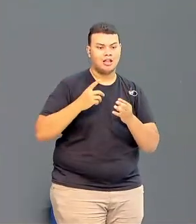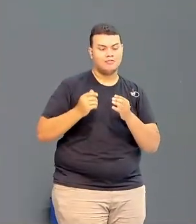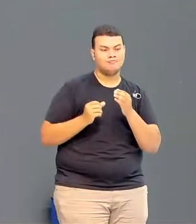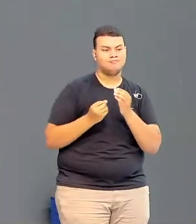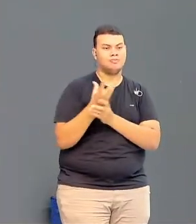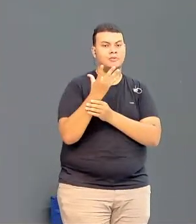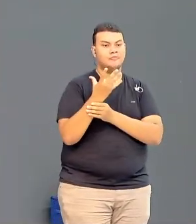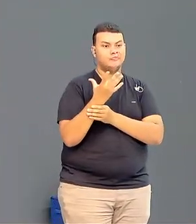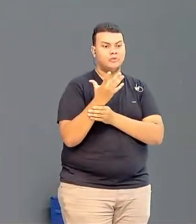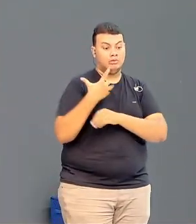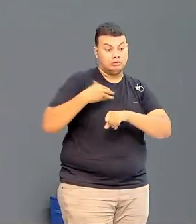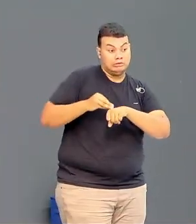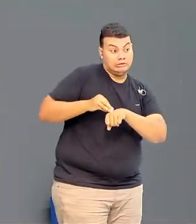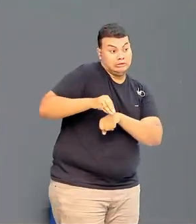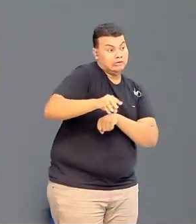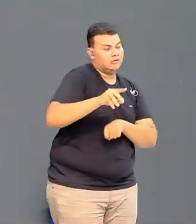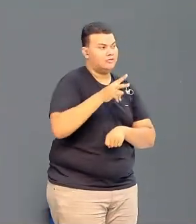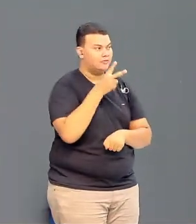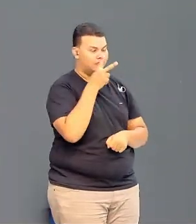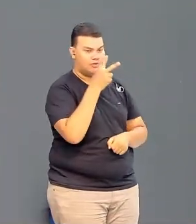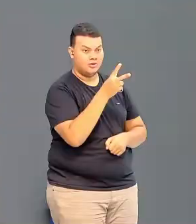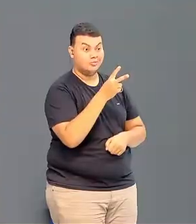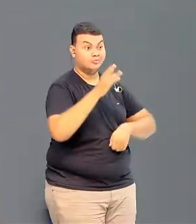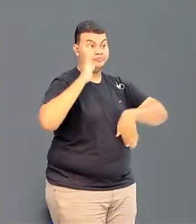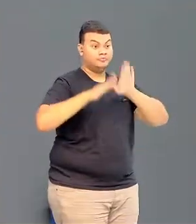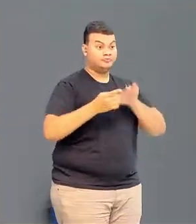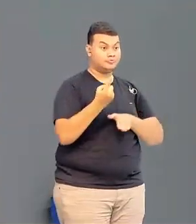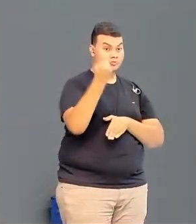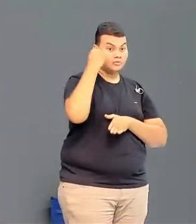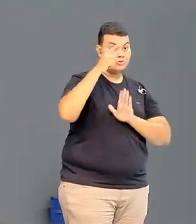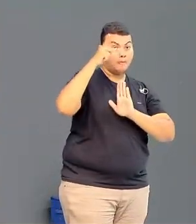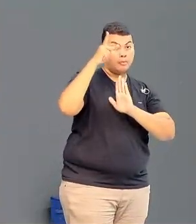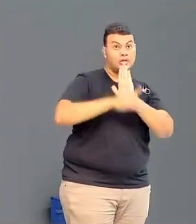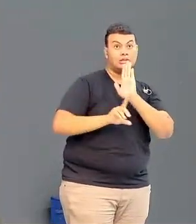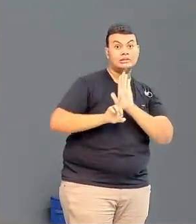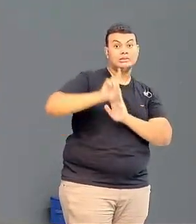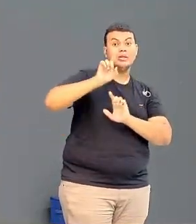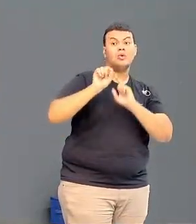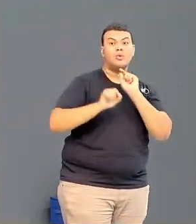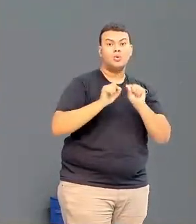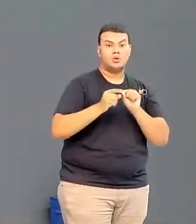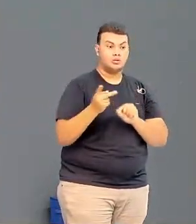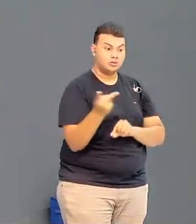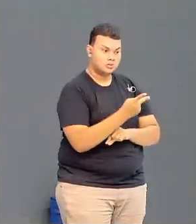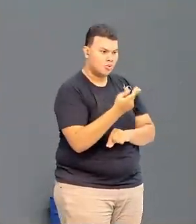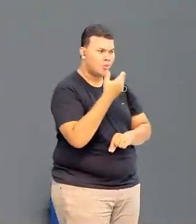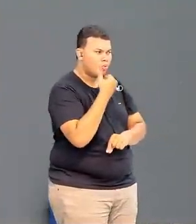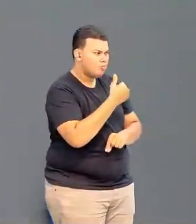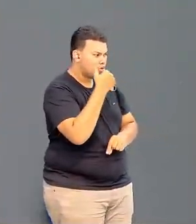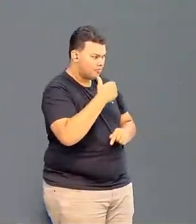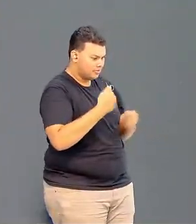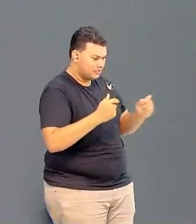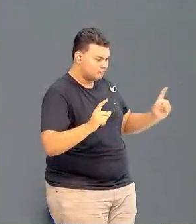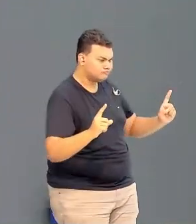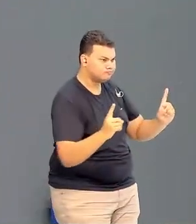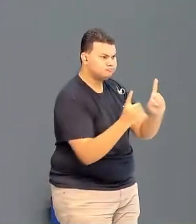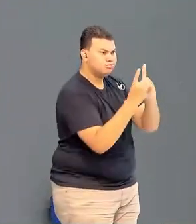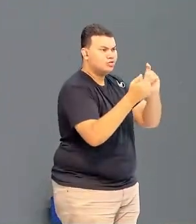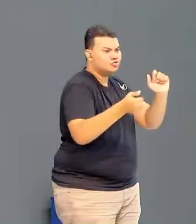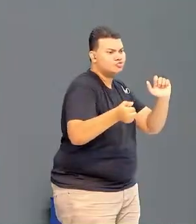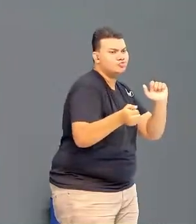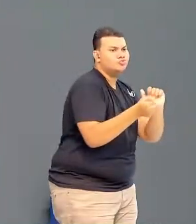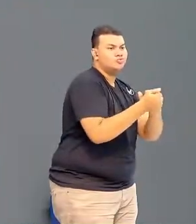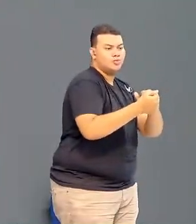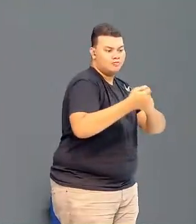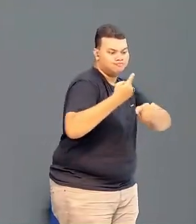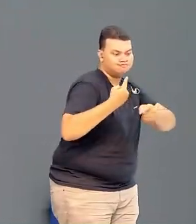O argumento foi forte. Enquanto o projeto de Deus é que essa mulher e esse homem se unam para crescerem,